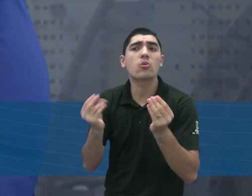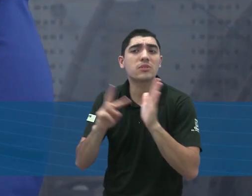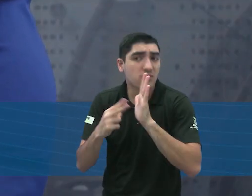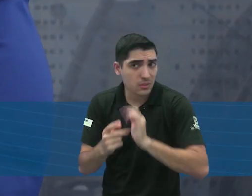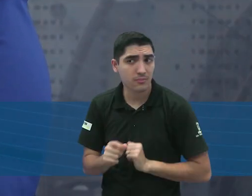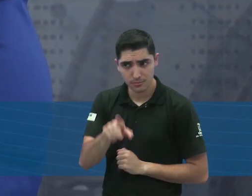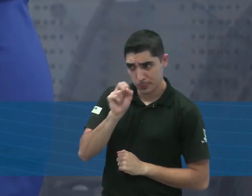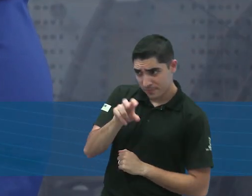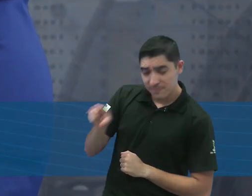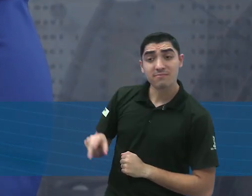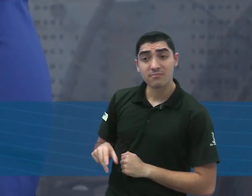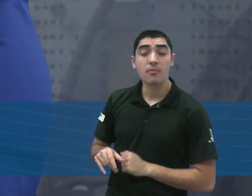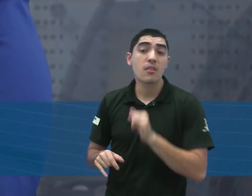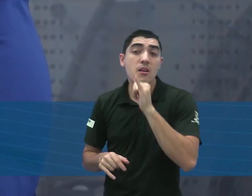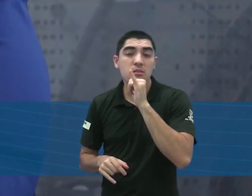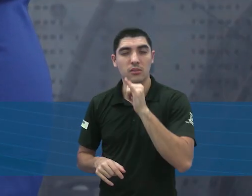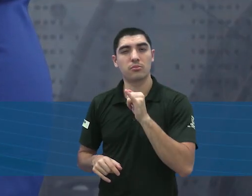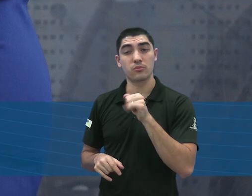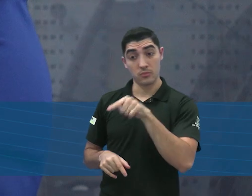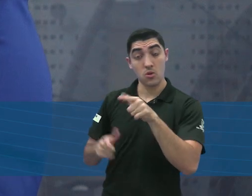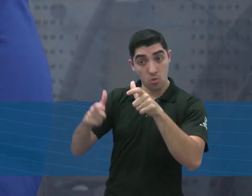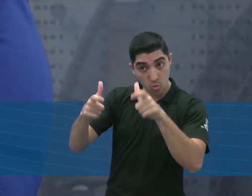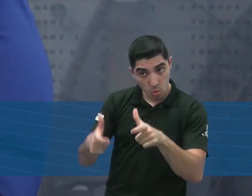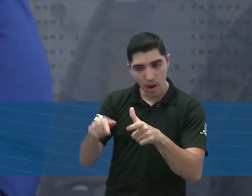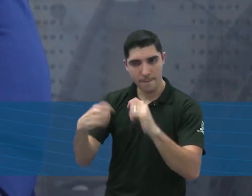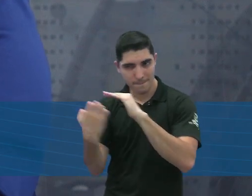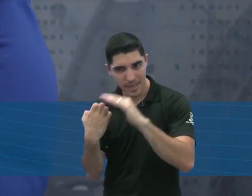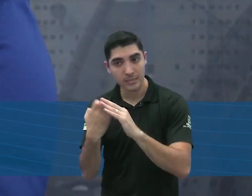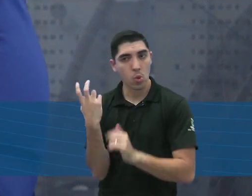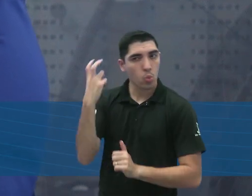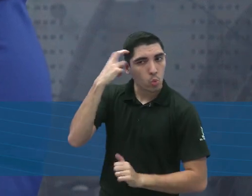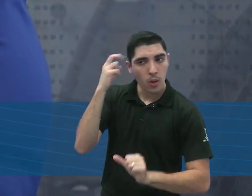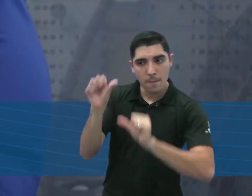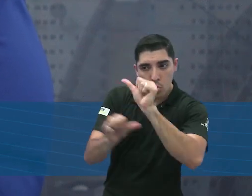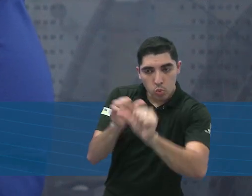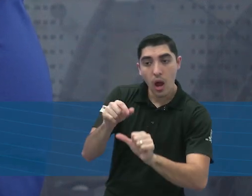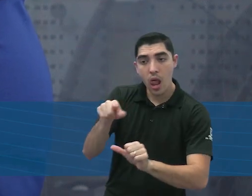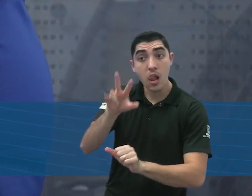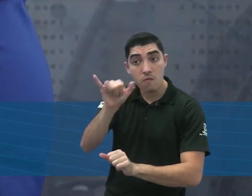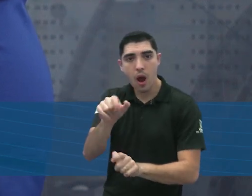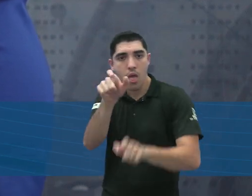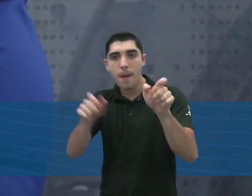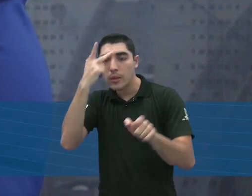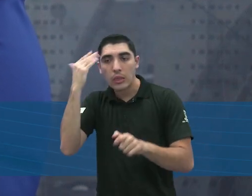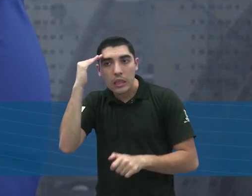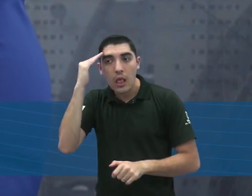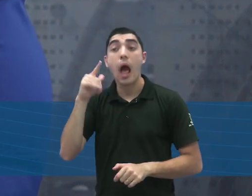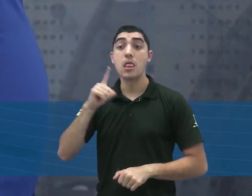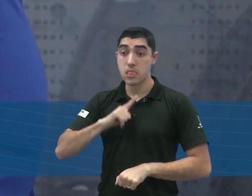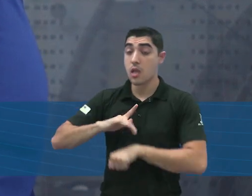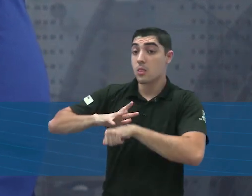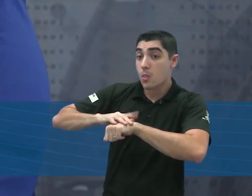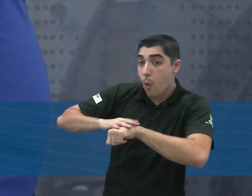e parte de um lugar, né, da mudança de cultura e da melhora desse estigma e da aceitação da doença mental,